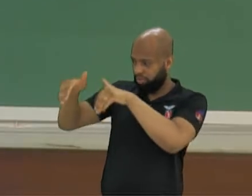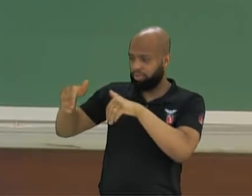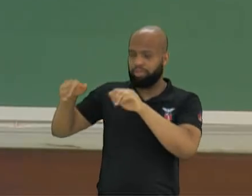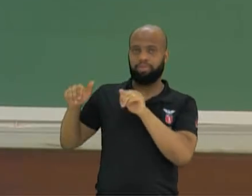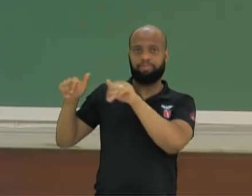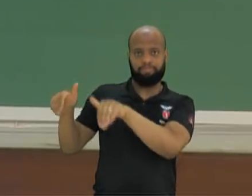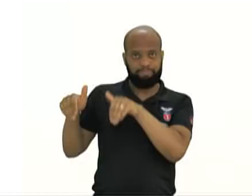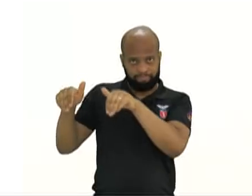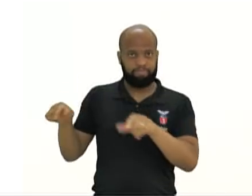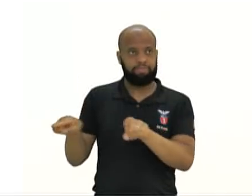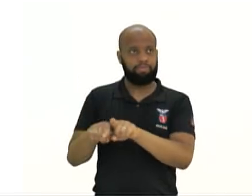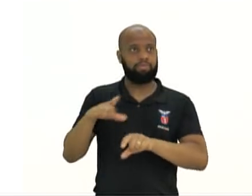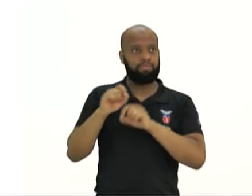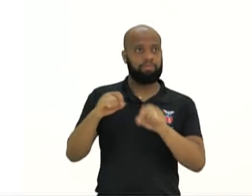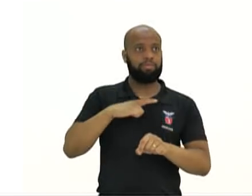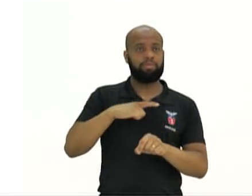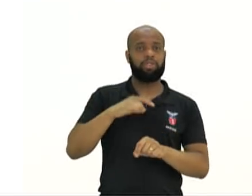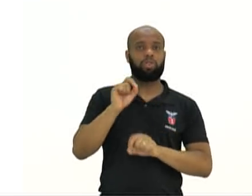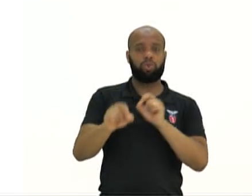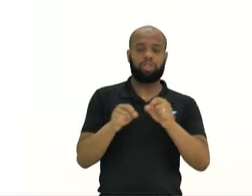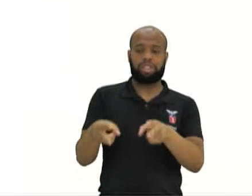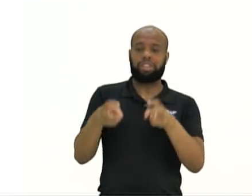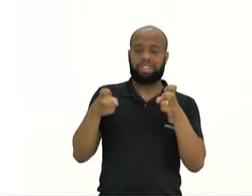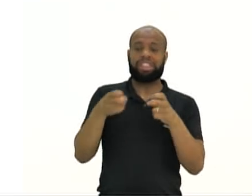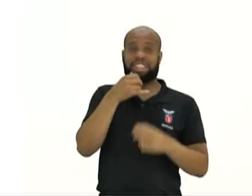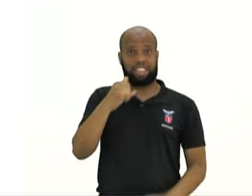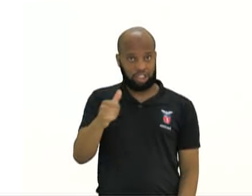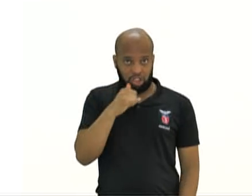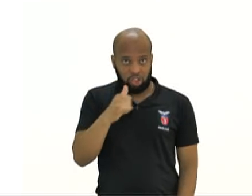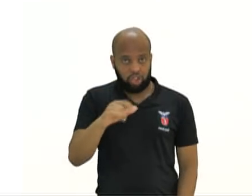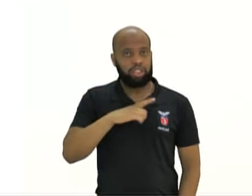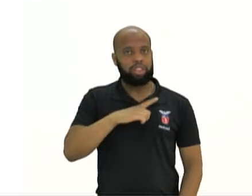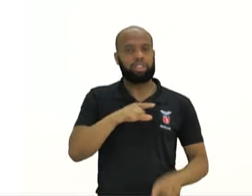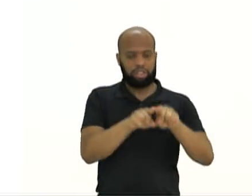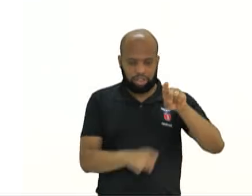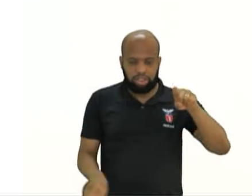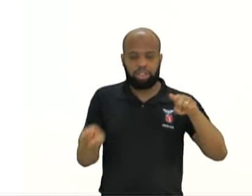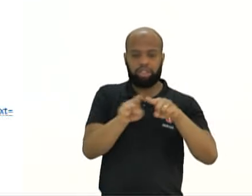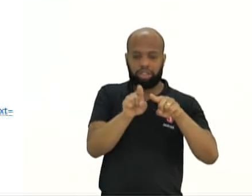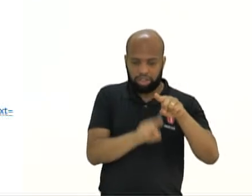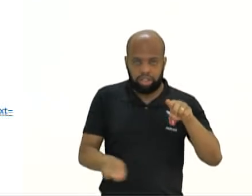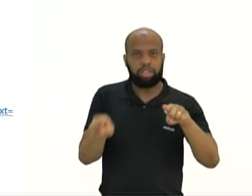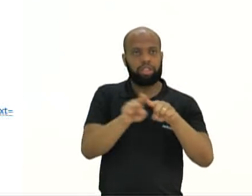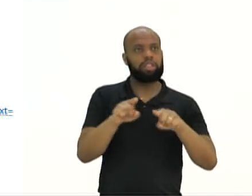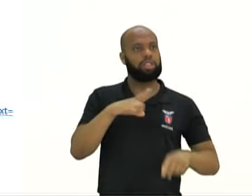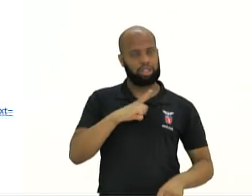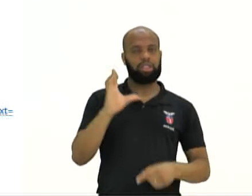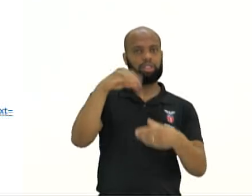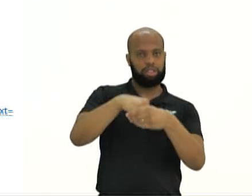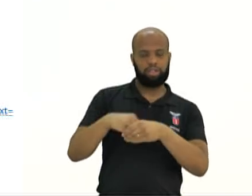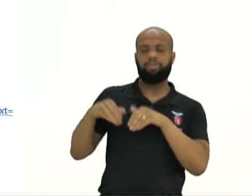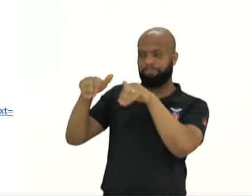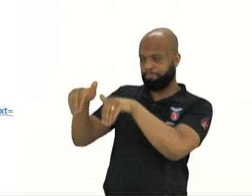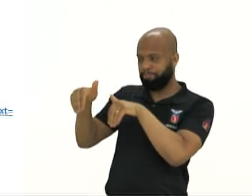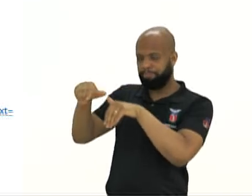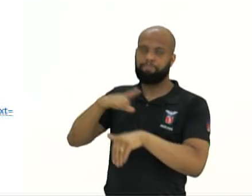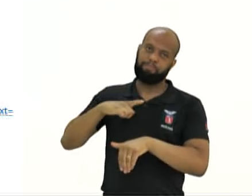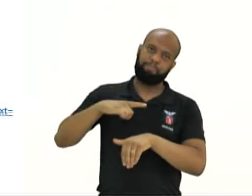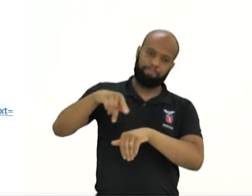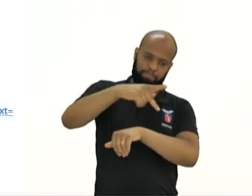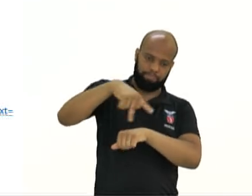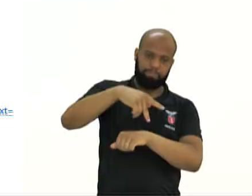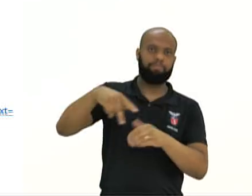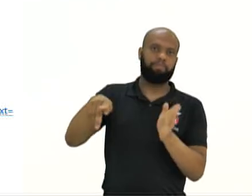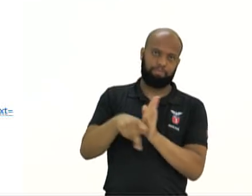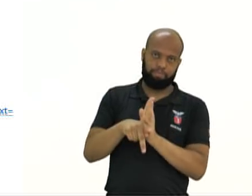reservas, a fonte energética, carvão mineral e energia renovável, as fontes limpas. Aqui representando